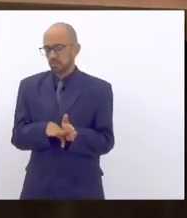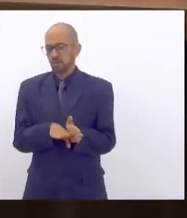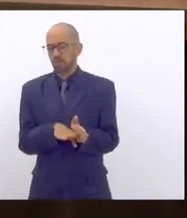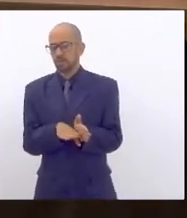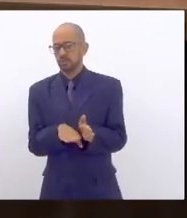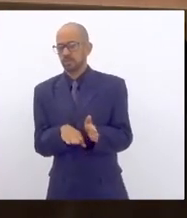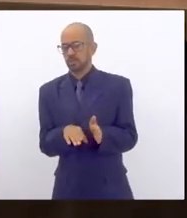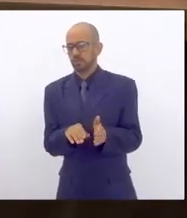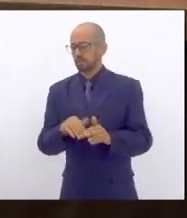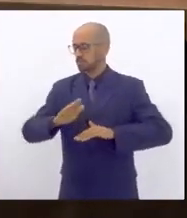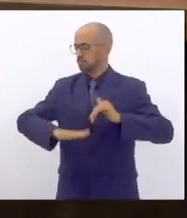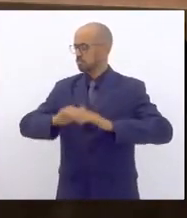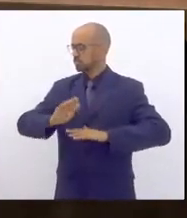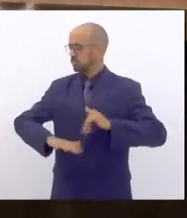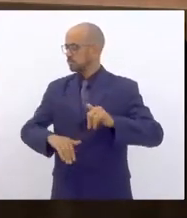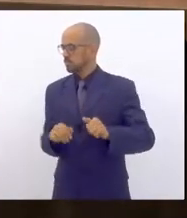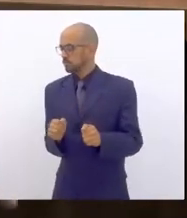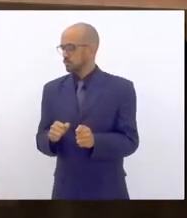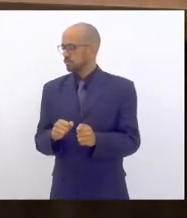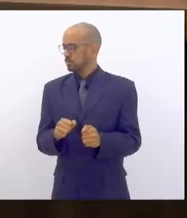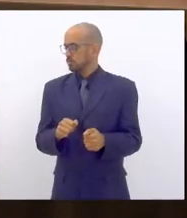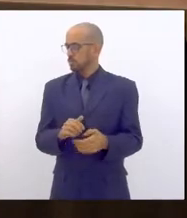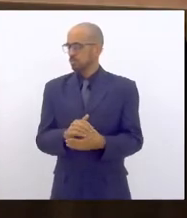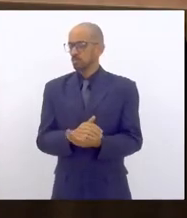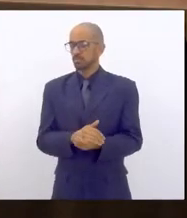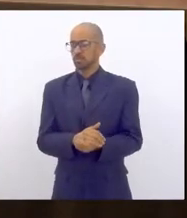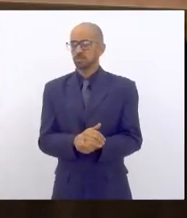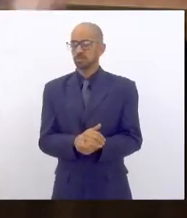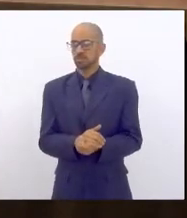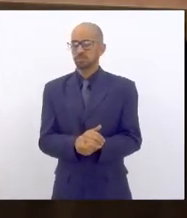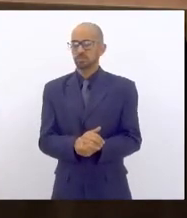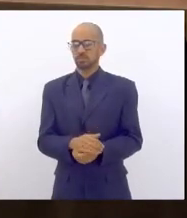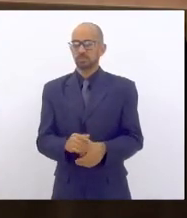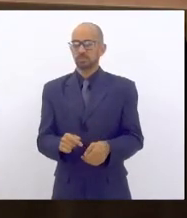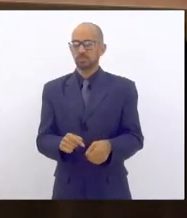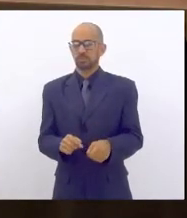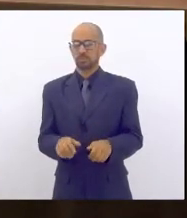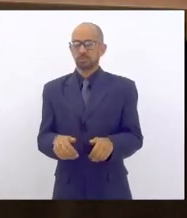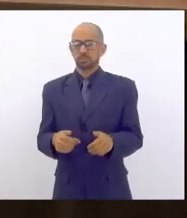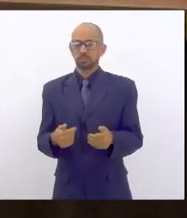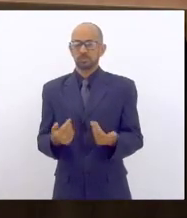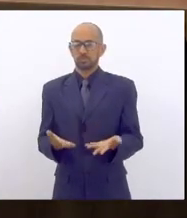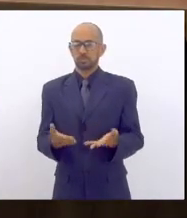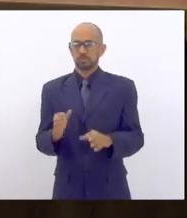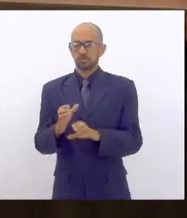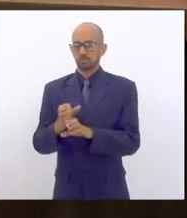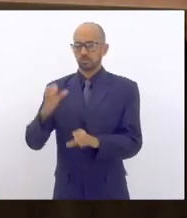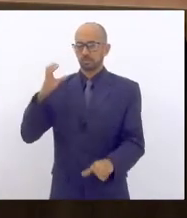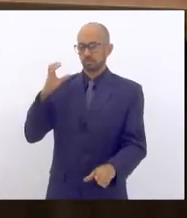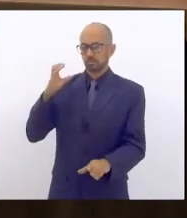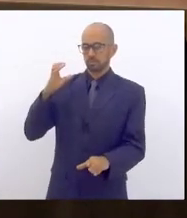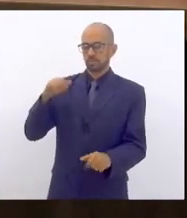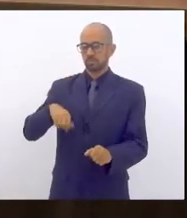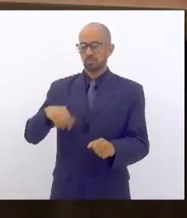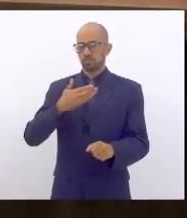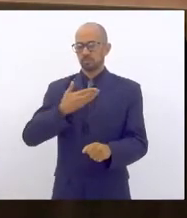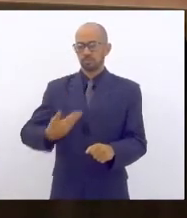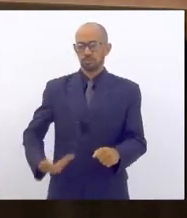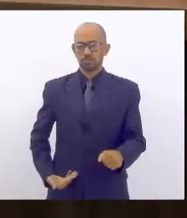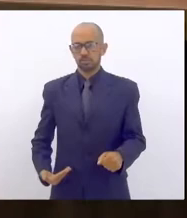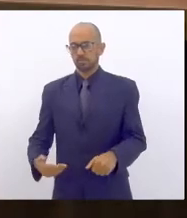coisa horrorosa, isso aqui, mas porque é uma ocupação desordenada. Essa engenharia pública, ela